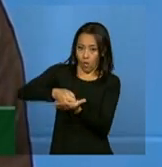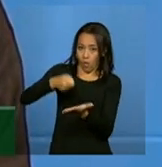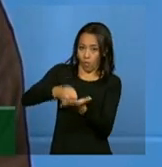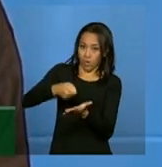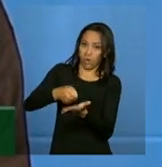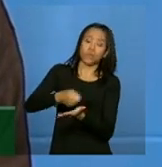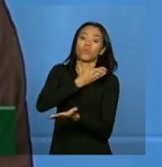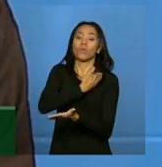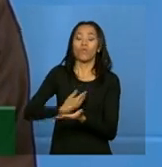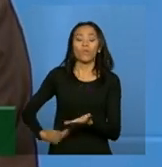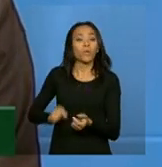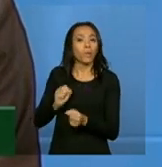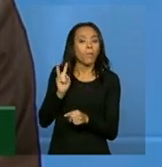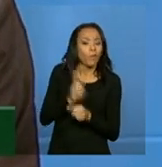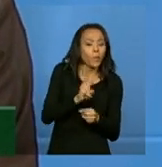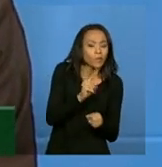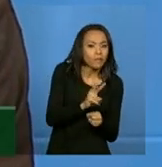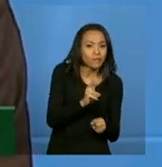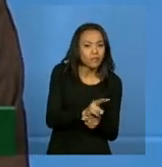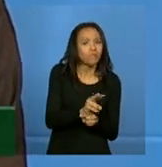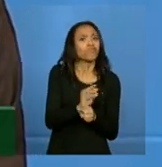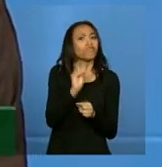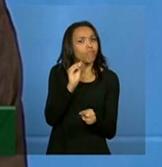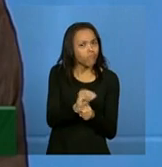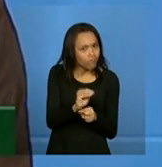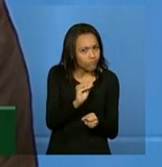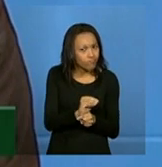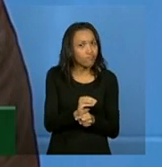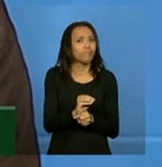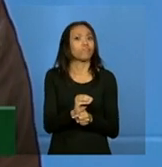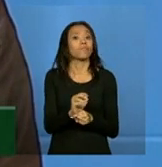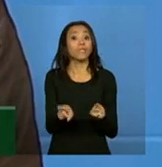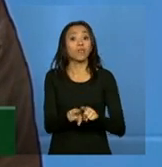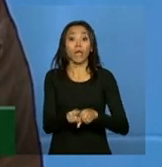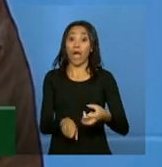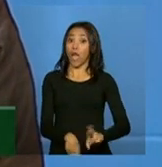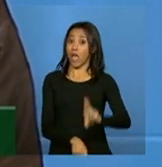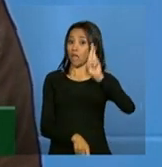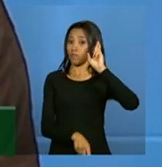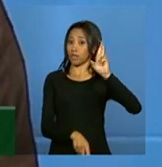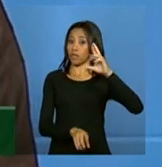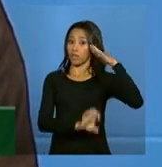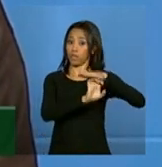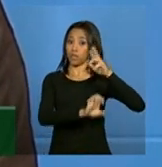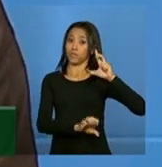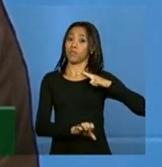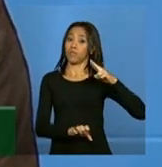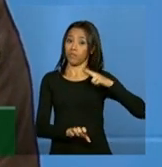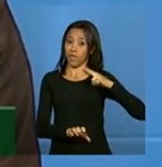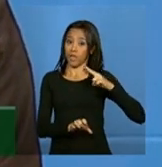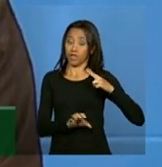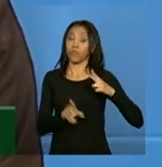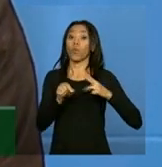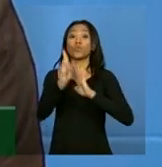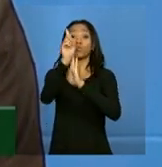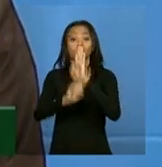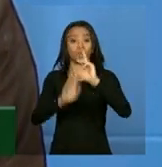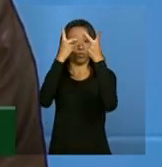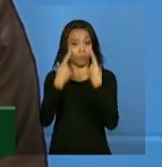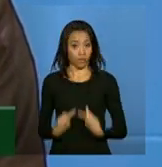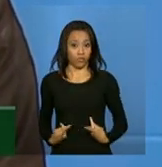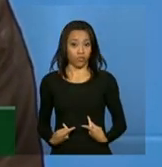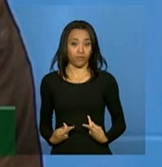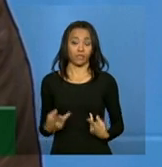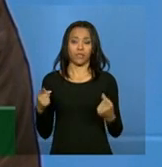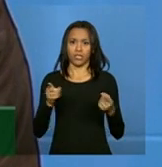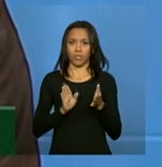de proteger e a responsabilidade do setor privado na proteção dos direitos humanos, ao invés de haver aí